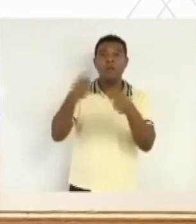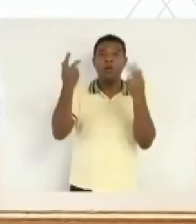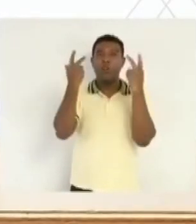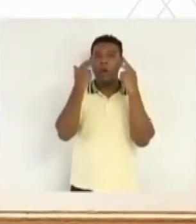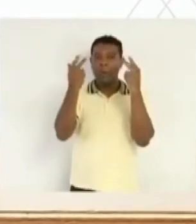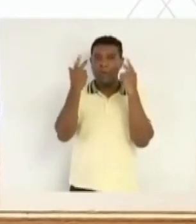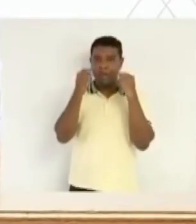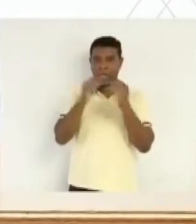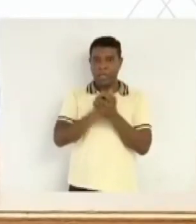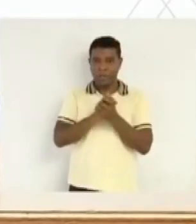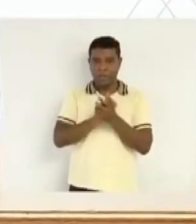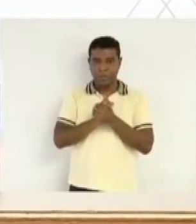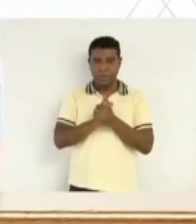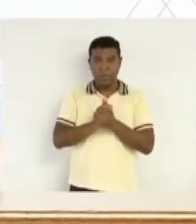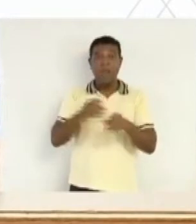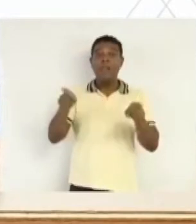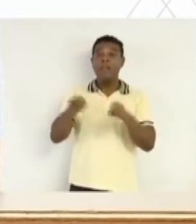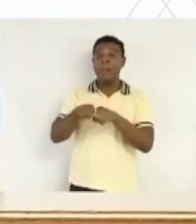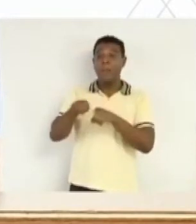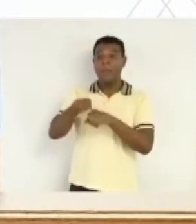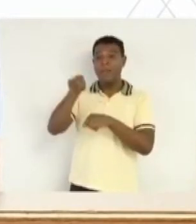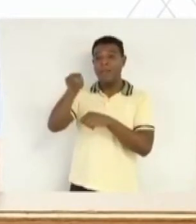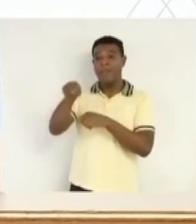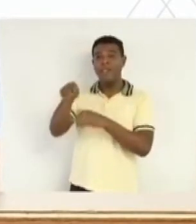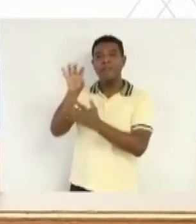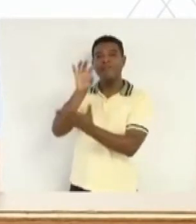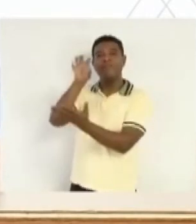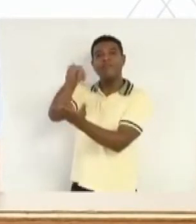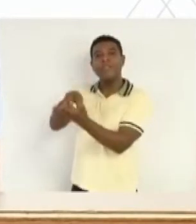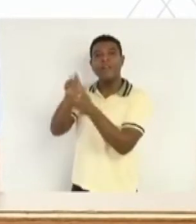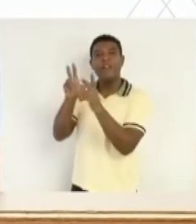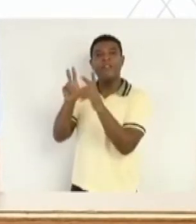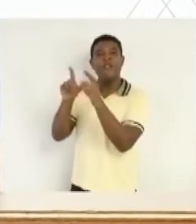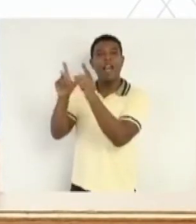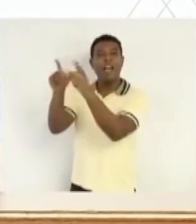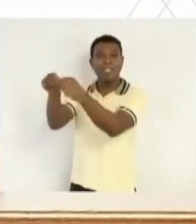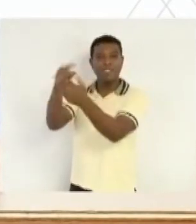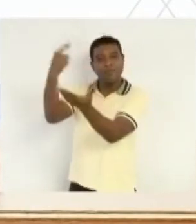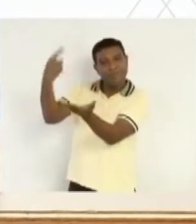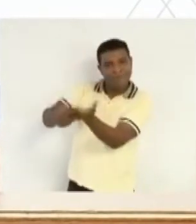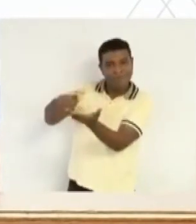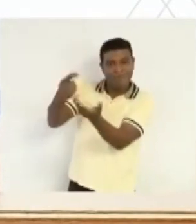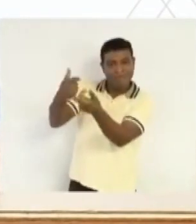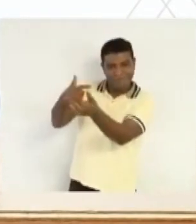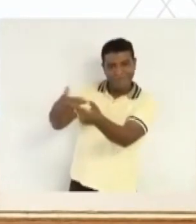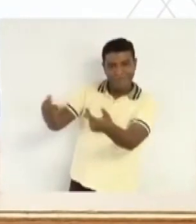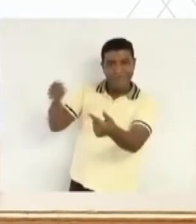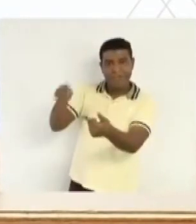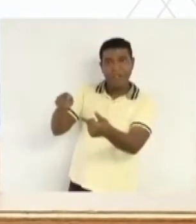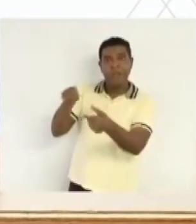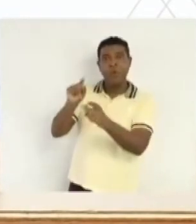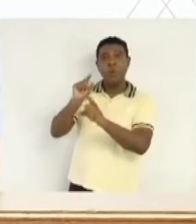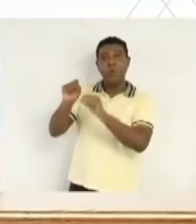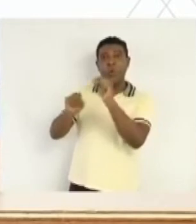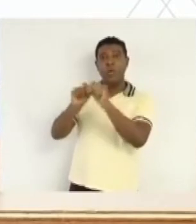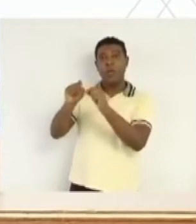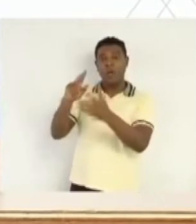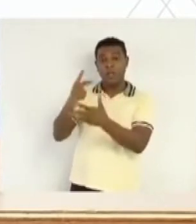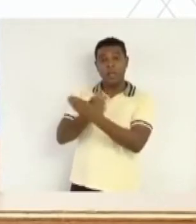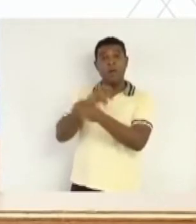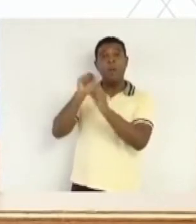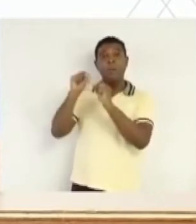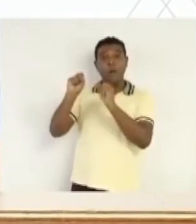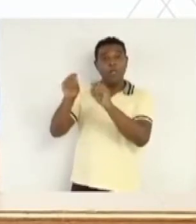viagem também podem abrir na onda amarela na atual conjuntura